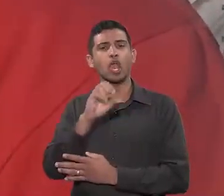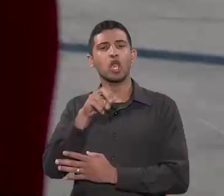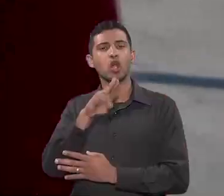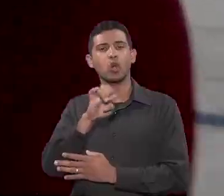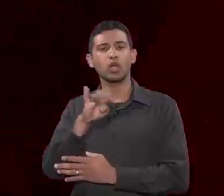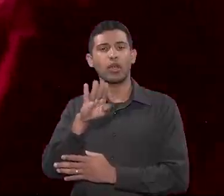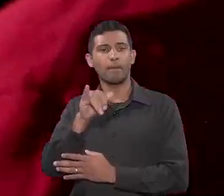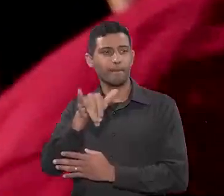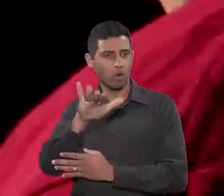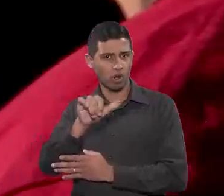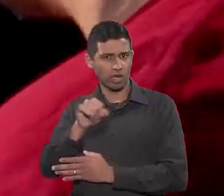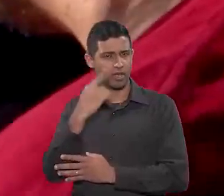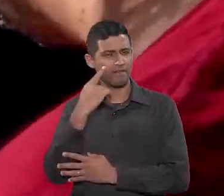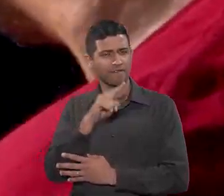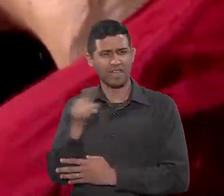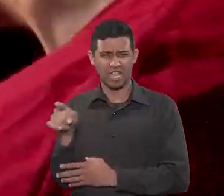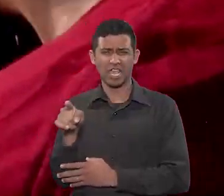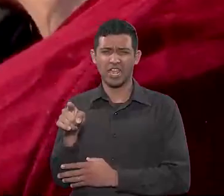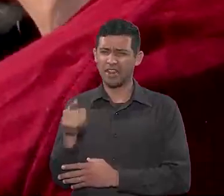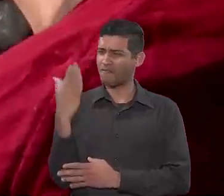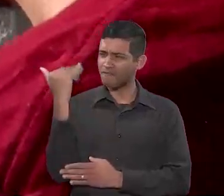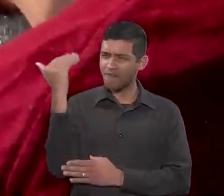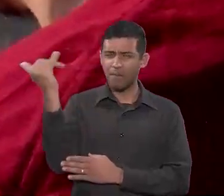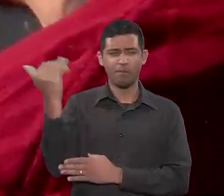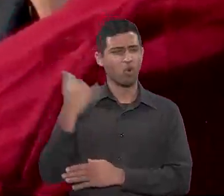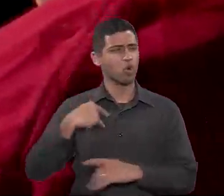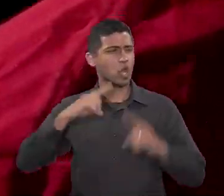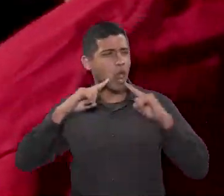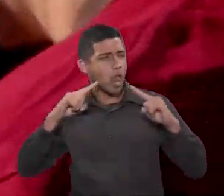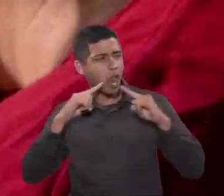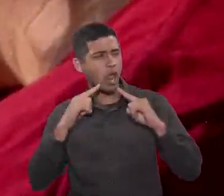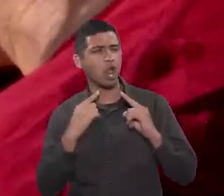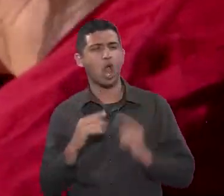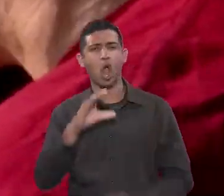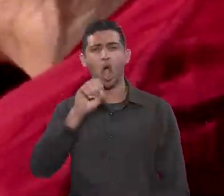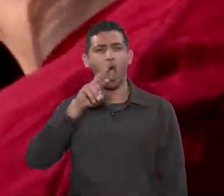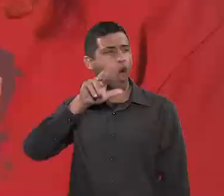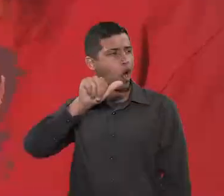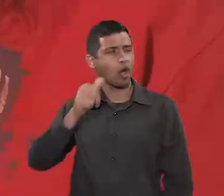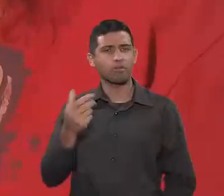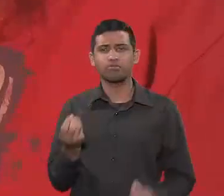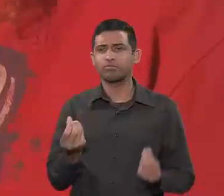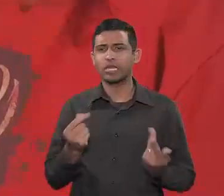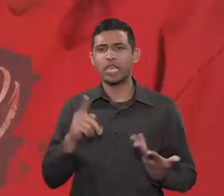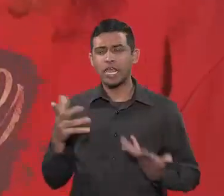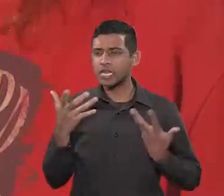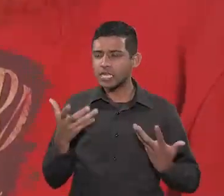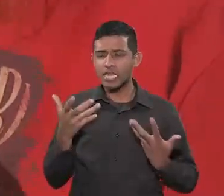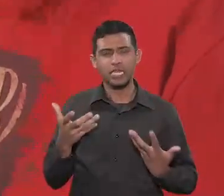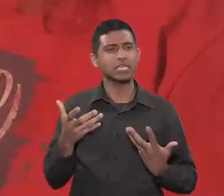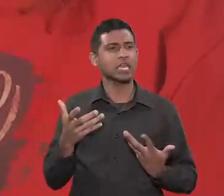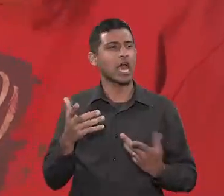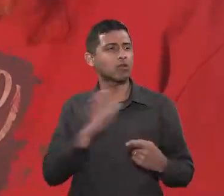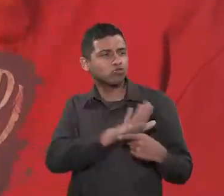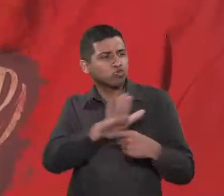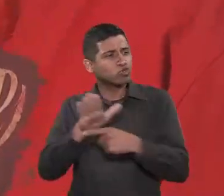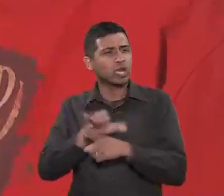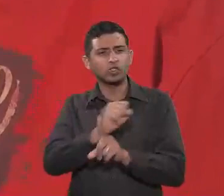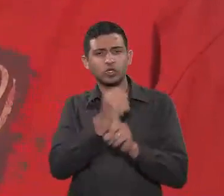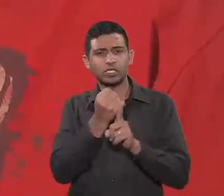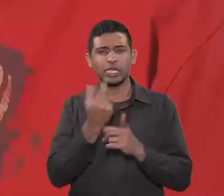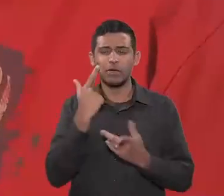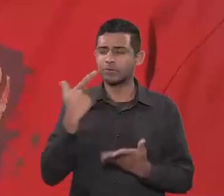Ele é um grande crítico de ópera, mas queria se formar como assistente social, não, estava estudando, né?